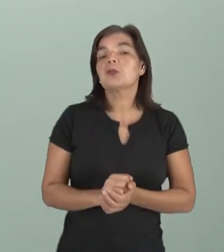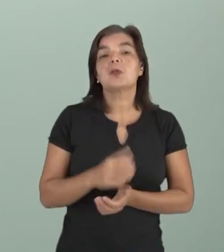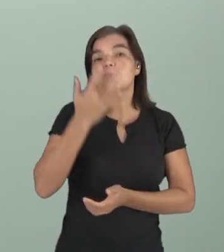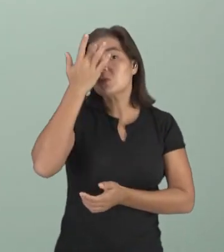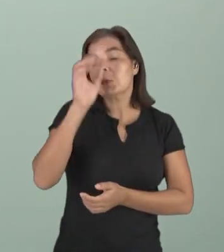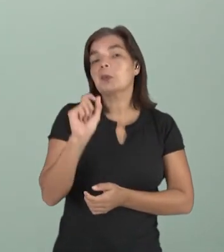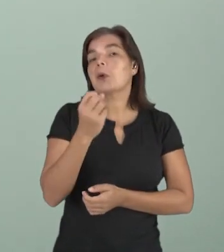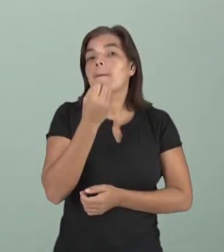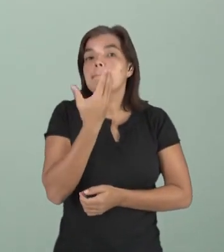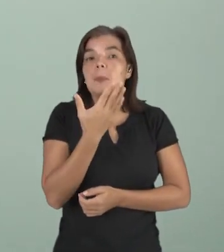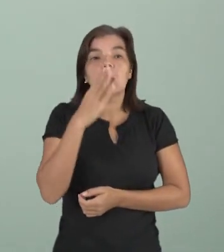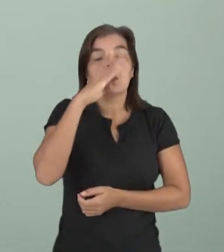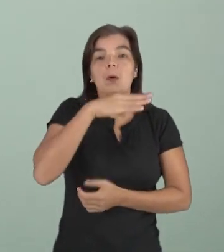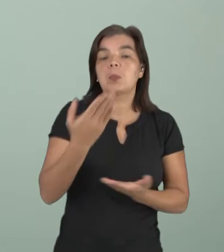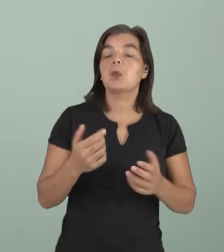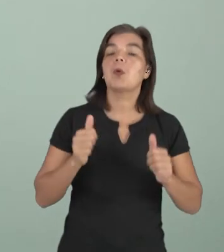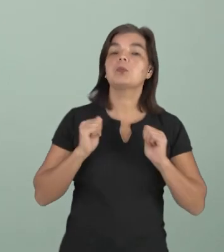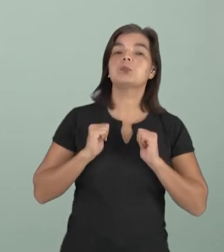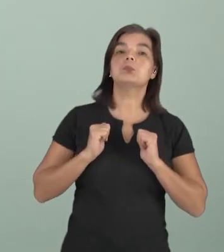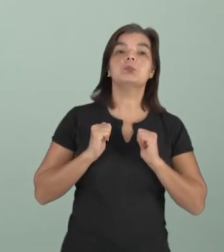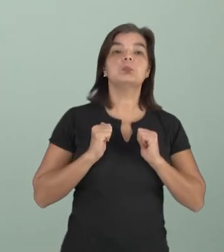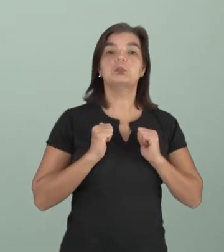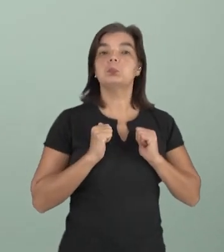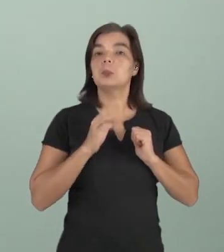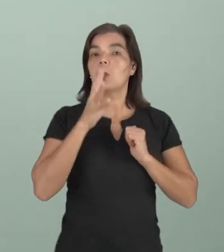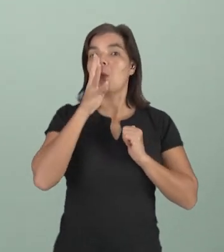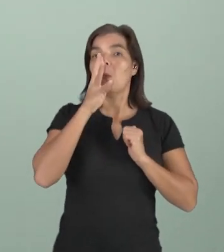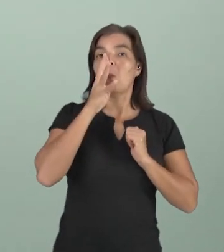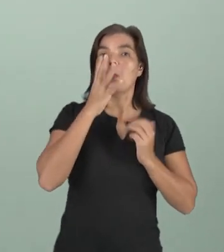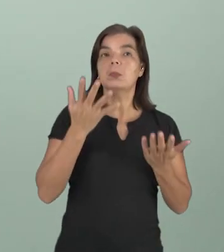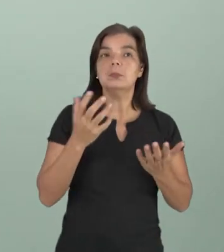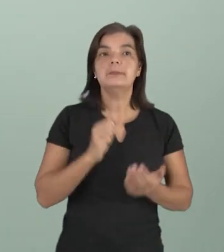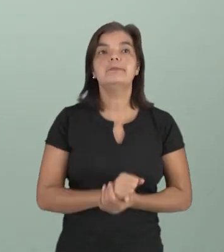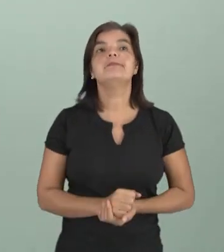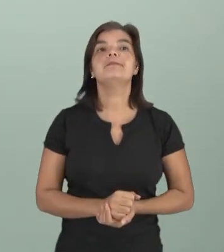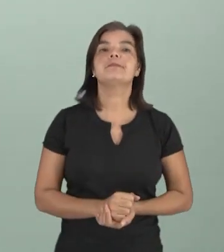bem, o que é o mal, e ele fica lá, na sua contemplação.